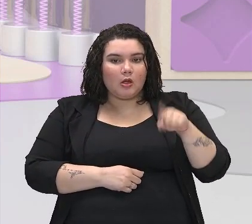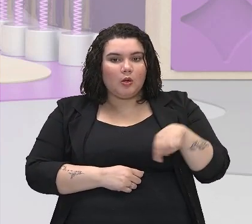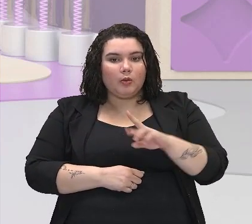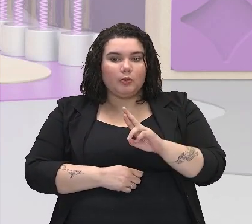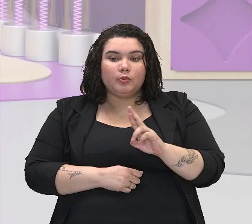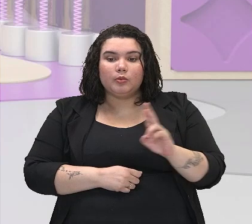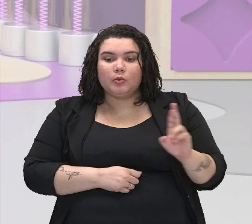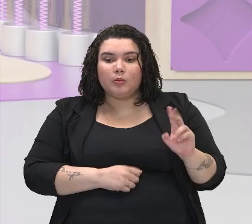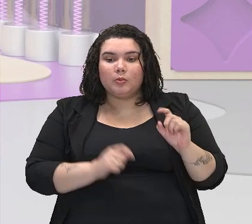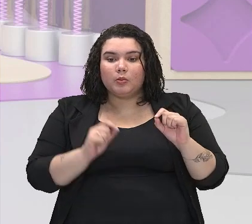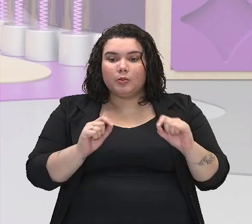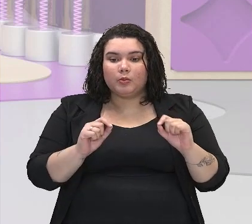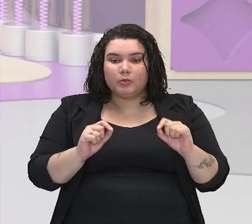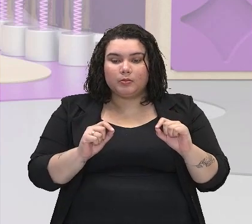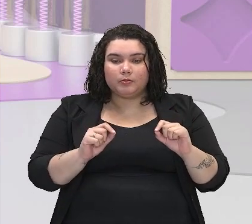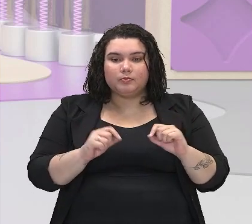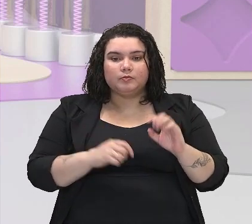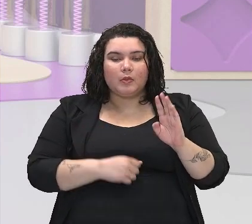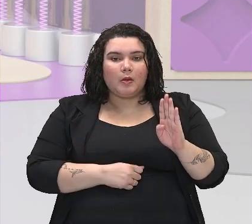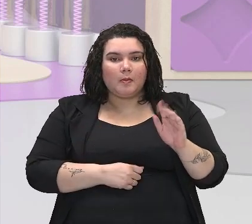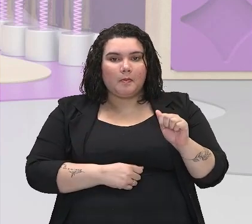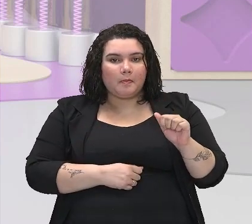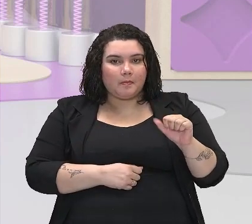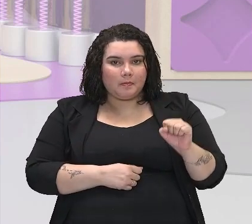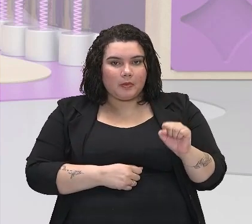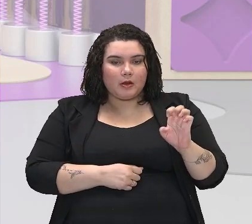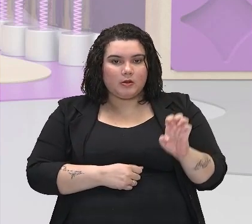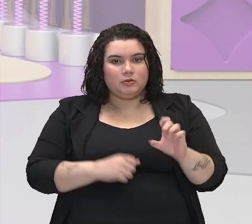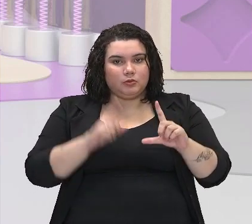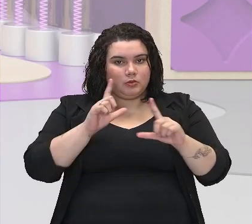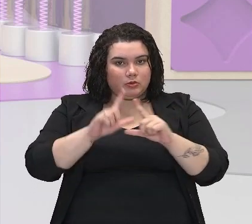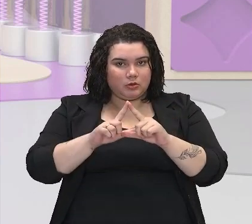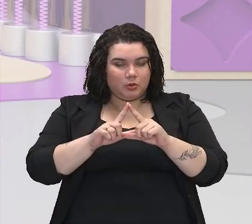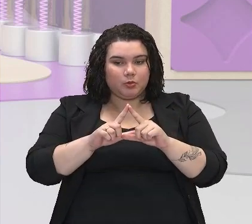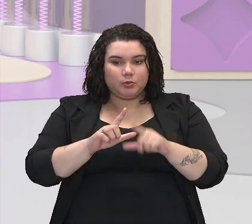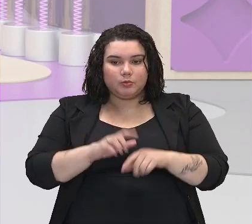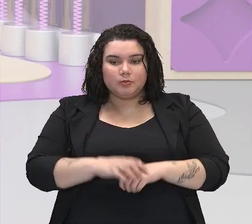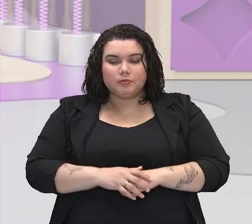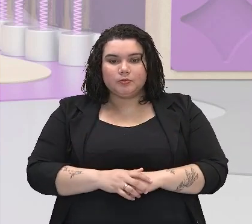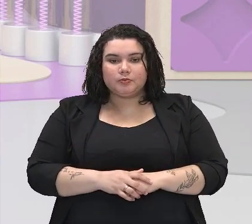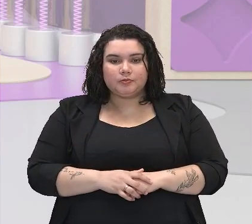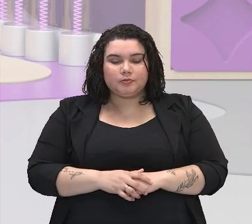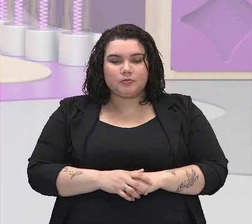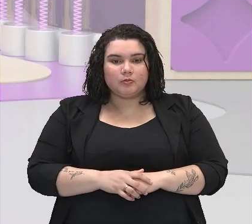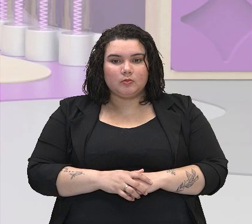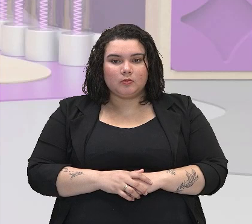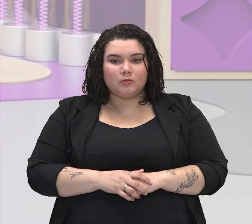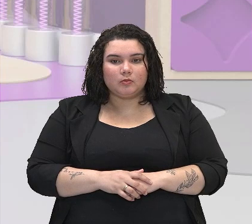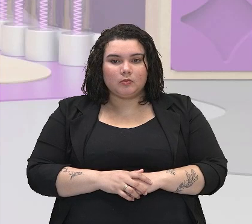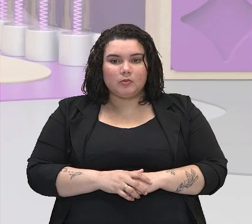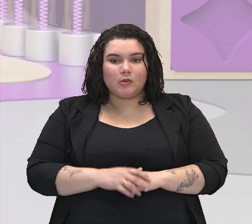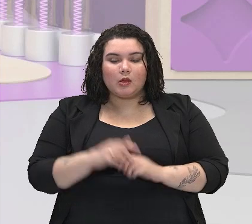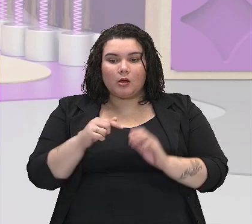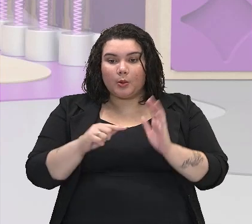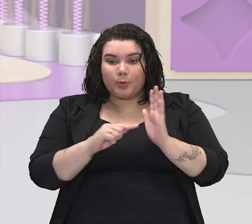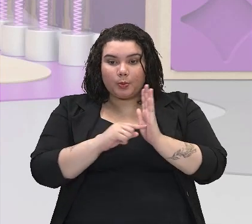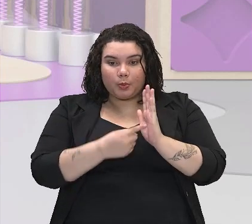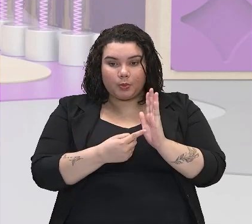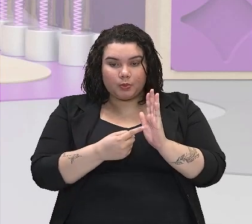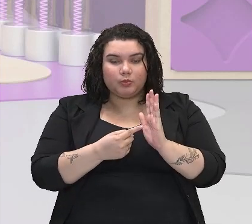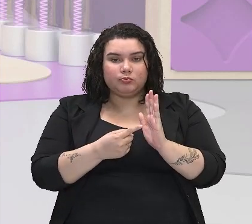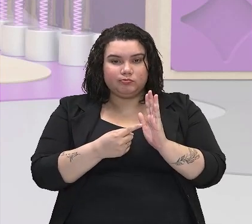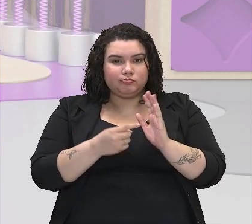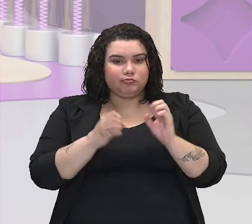aqui, estou chamando aqui da base desse triângulo, tá? Saindo desse ponto, nós temos aqui